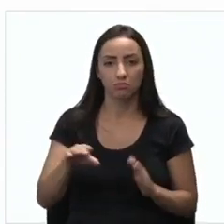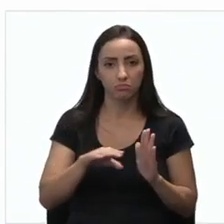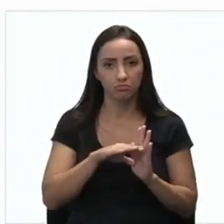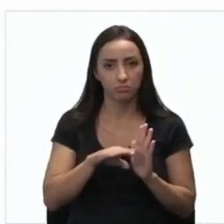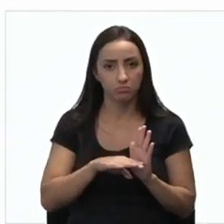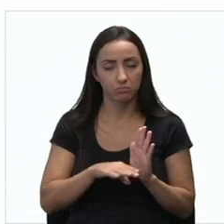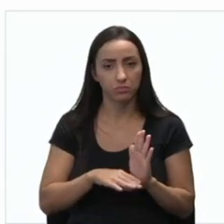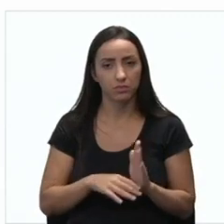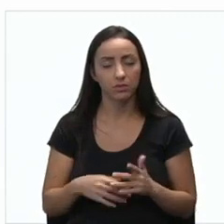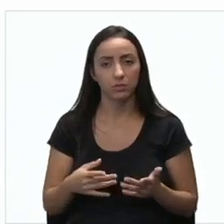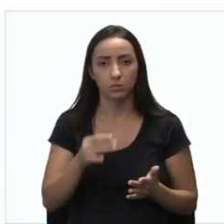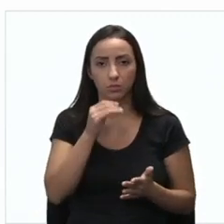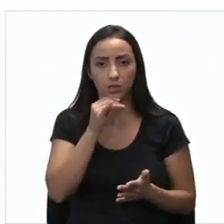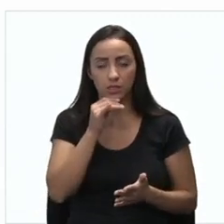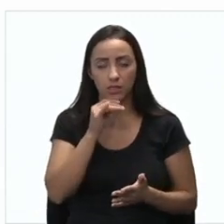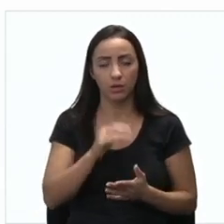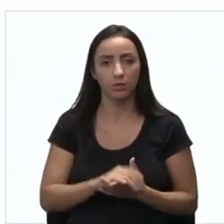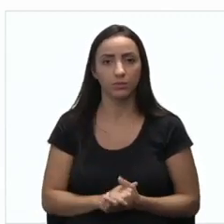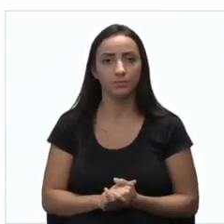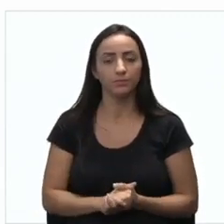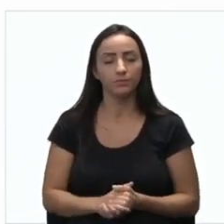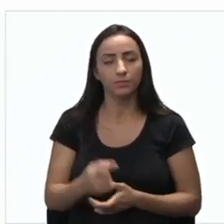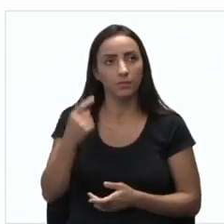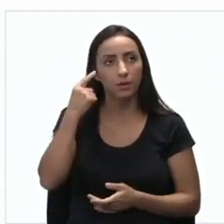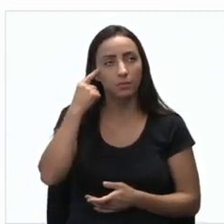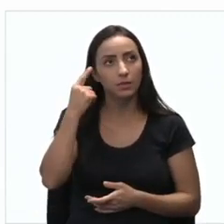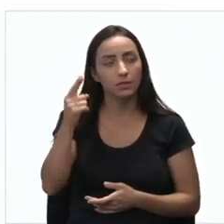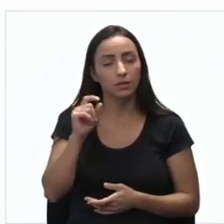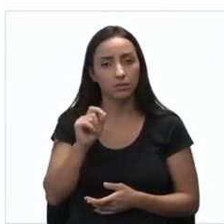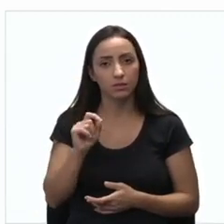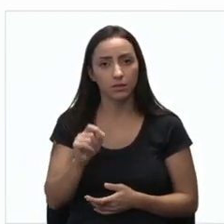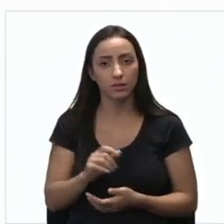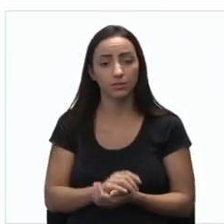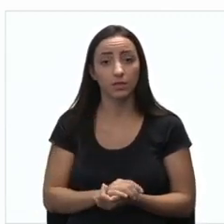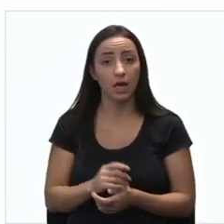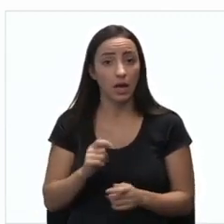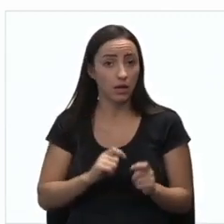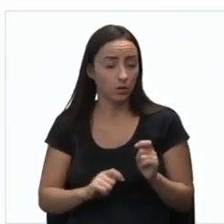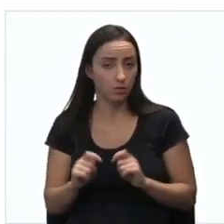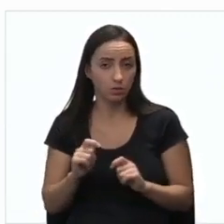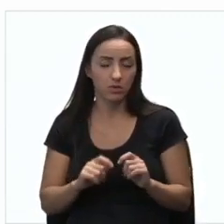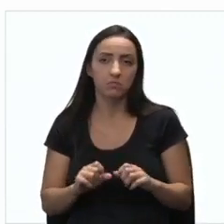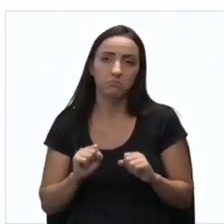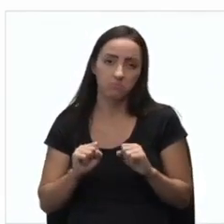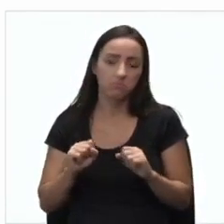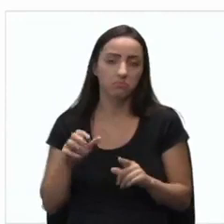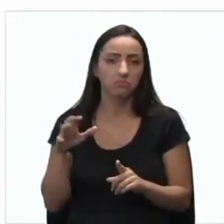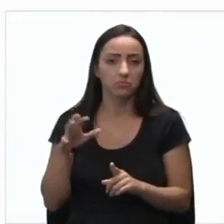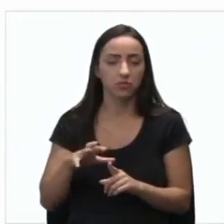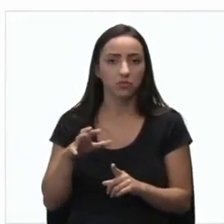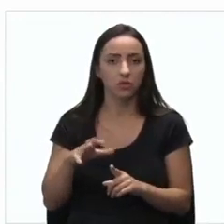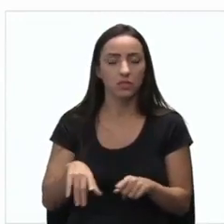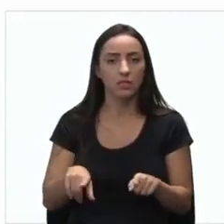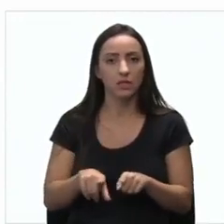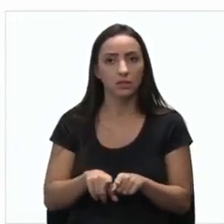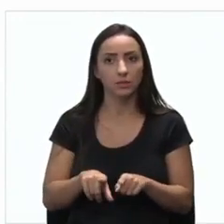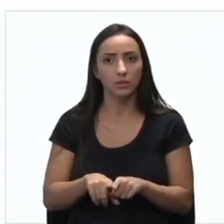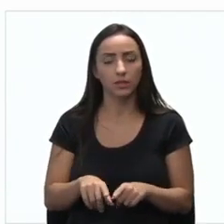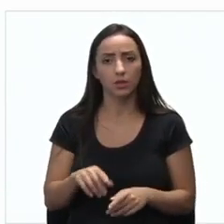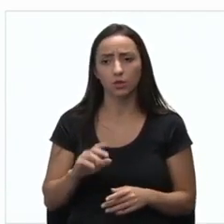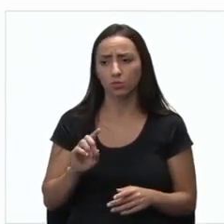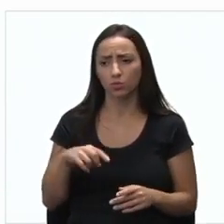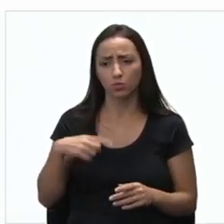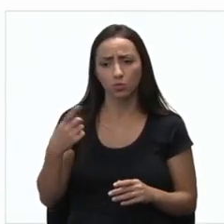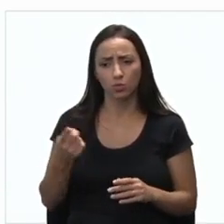camadas. Então, por exemplo, né, pensar que a economia ela pode influenciar, né, em todos